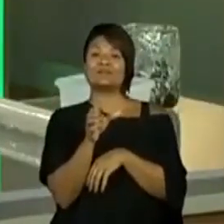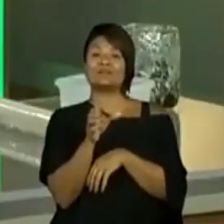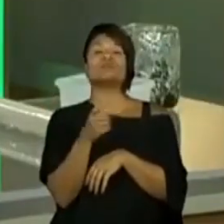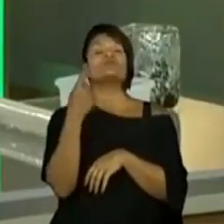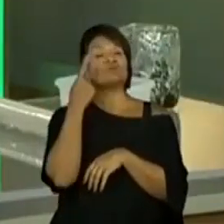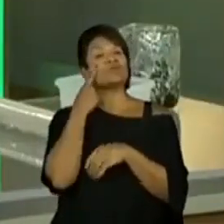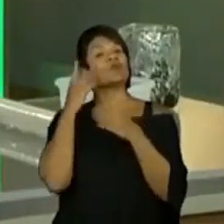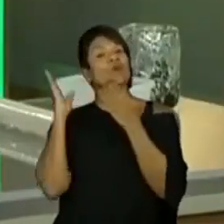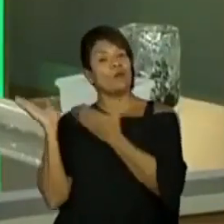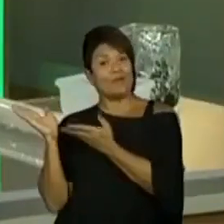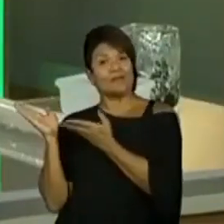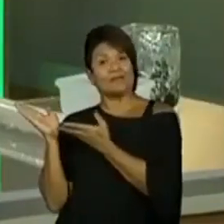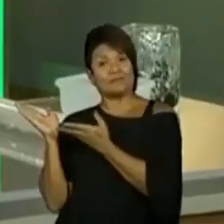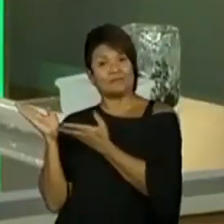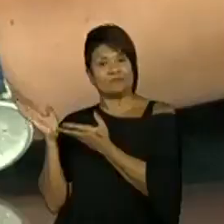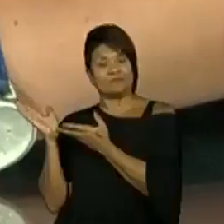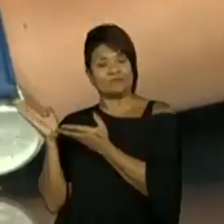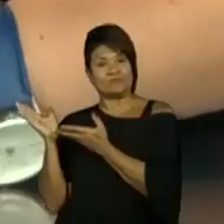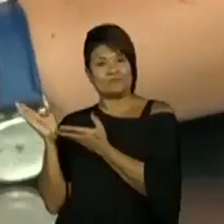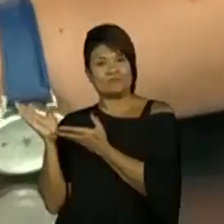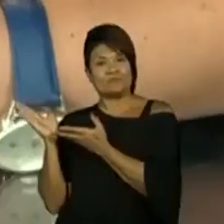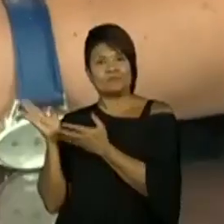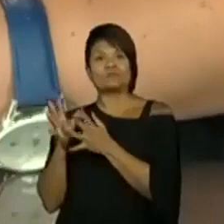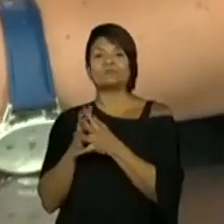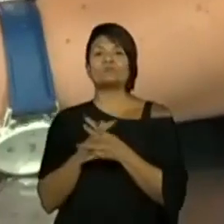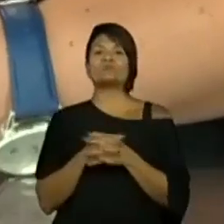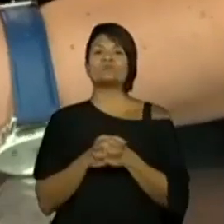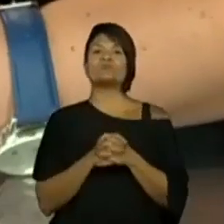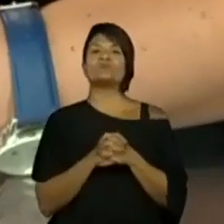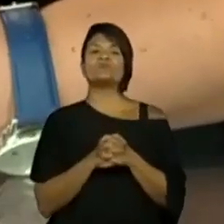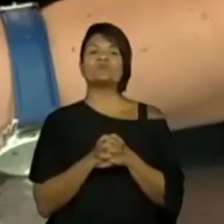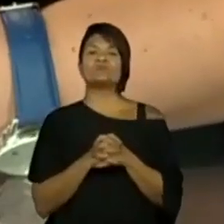Então, olha só, eu vou virar aqui para vocês verem bem.